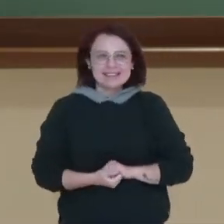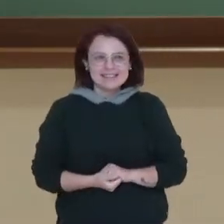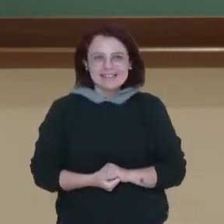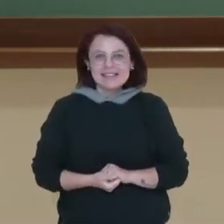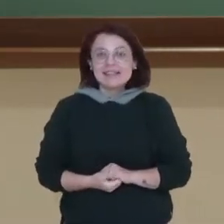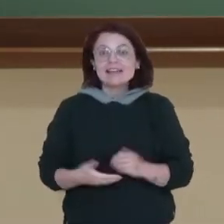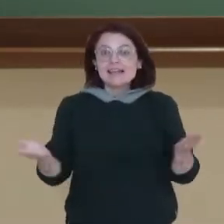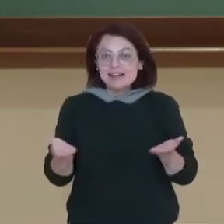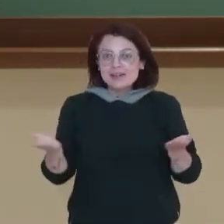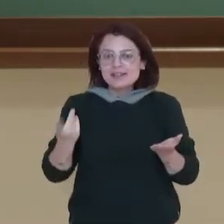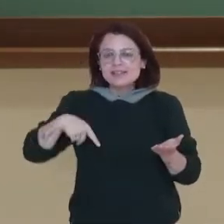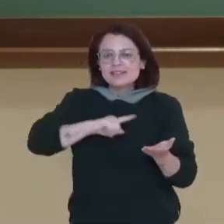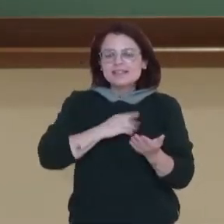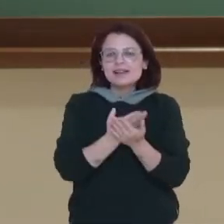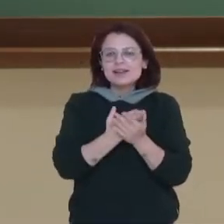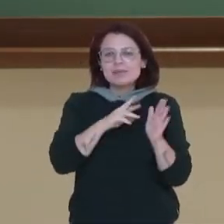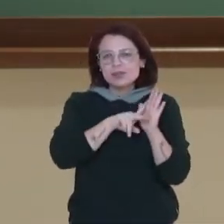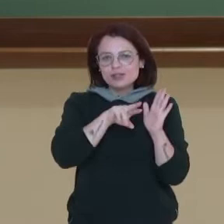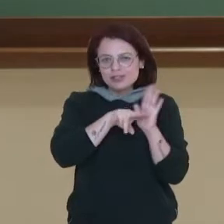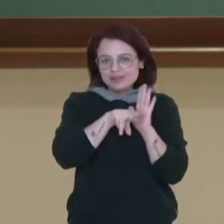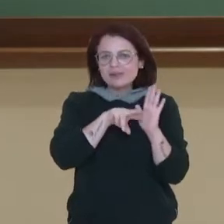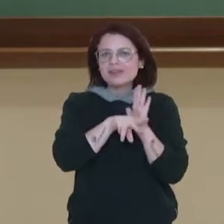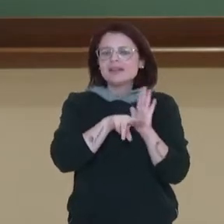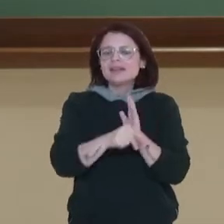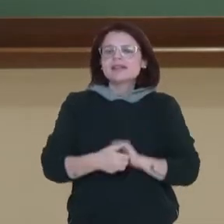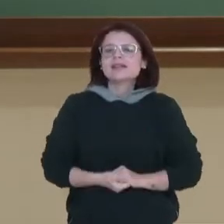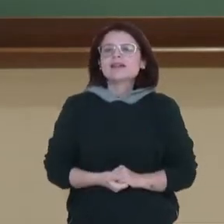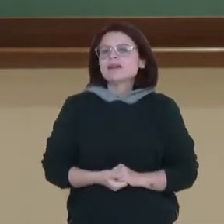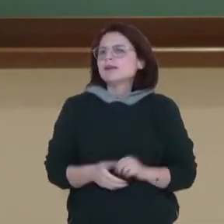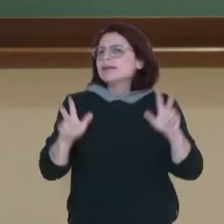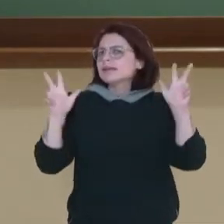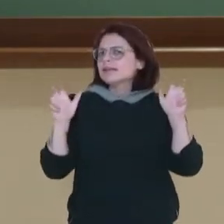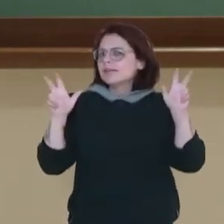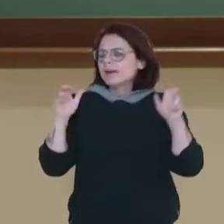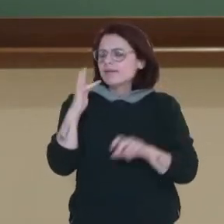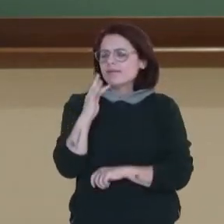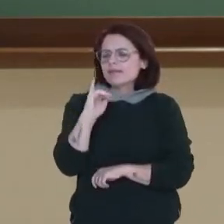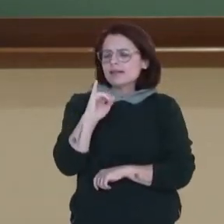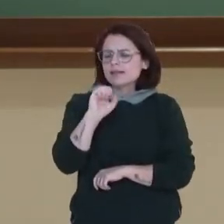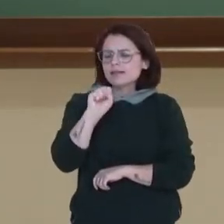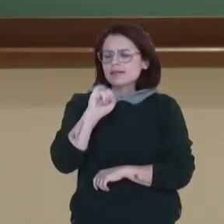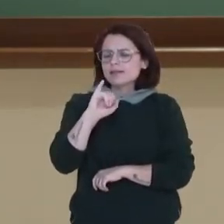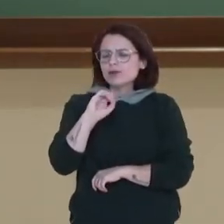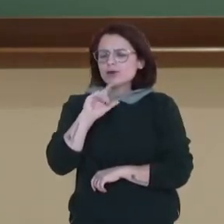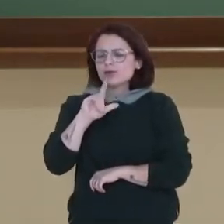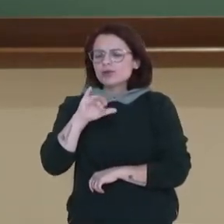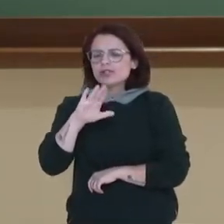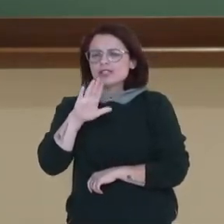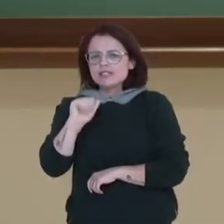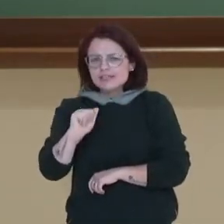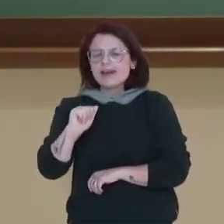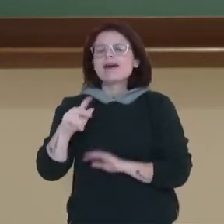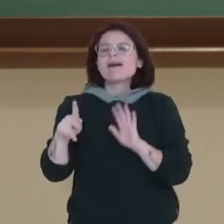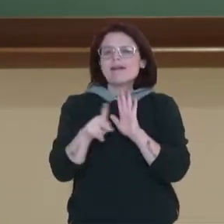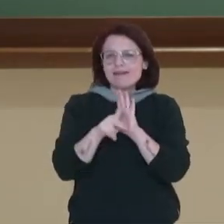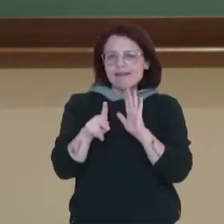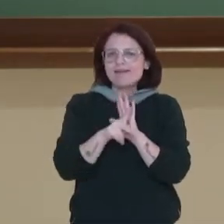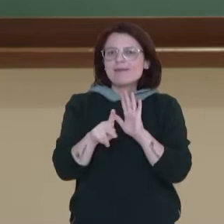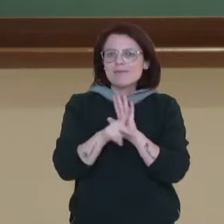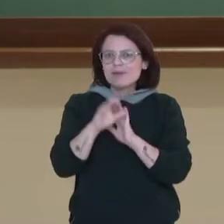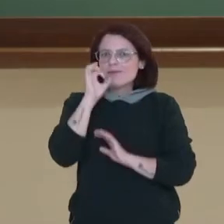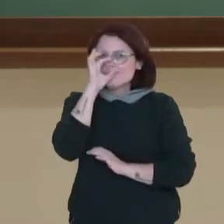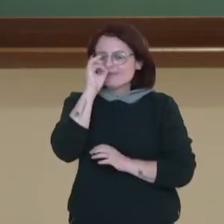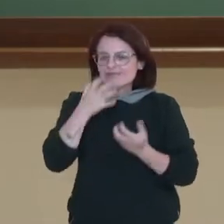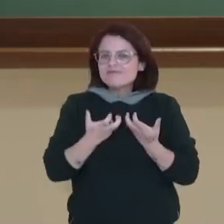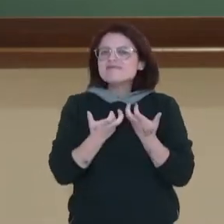e vamos para mais uma aula de biologia. O tema de hoje é fisiologia vegetal, a gente vai falar sobre transporte e nutrição nas